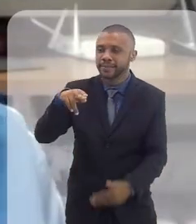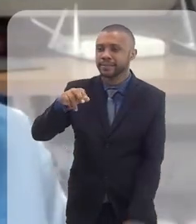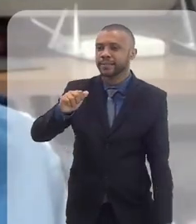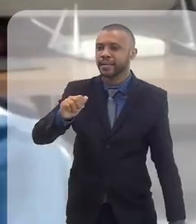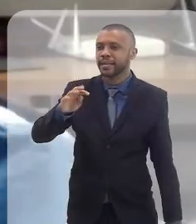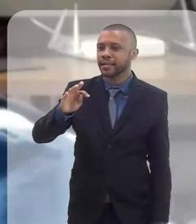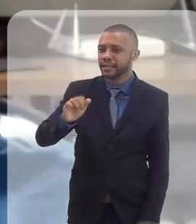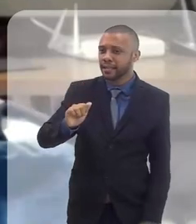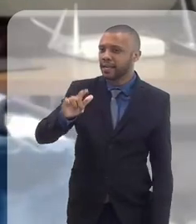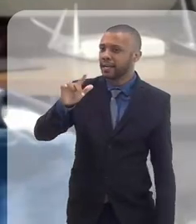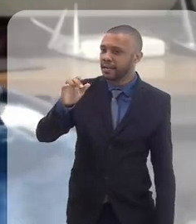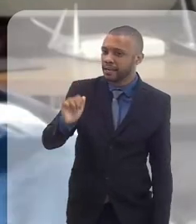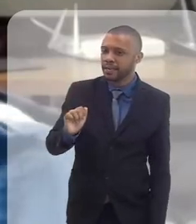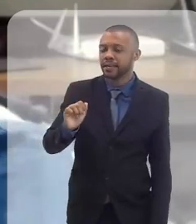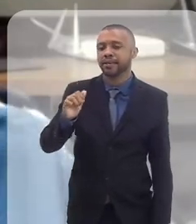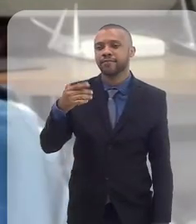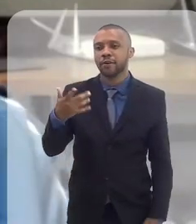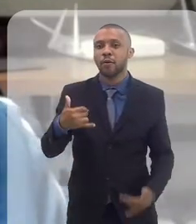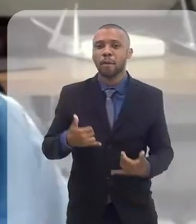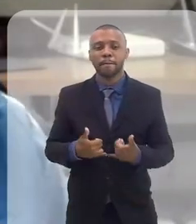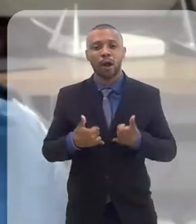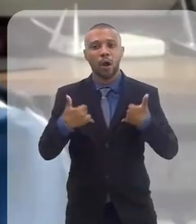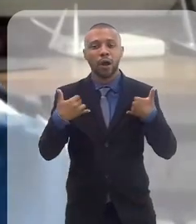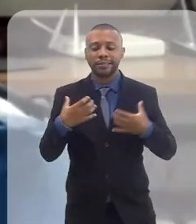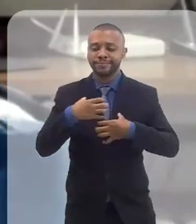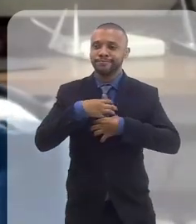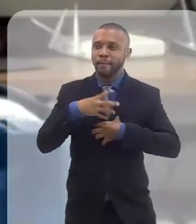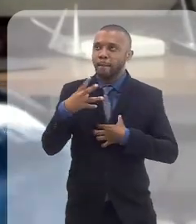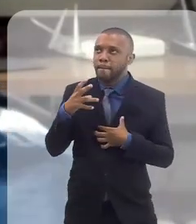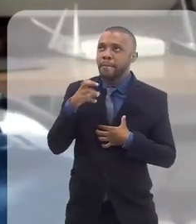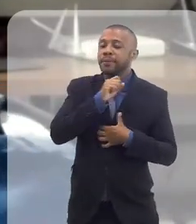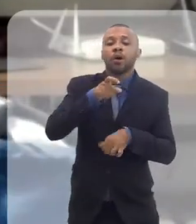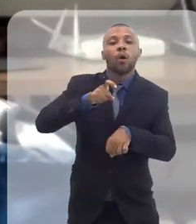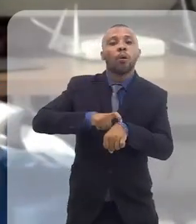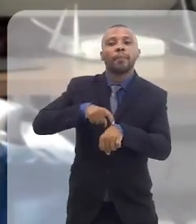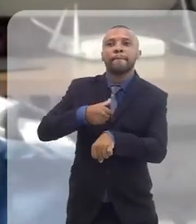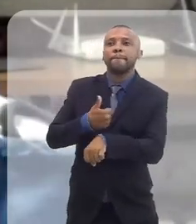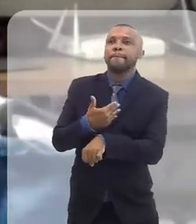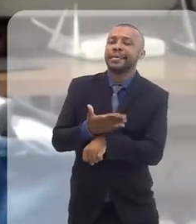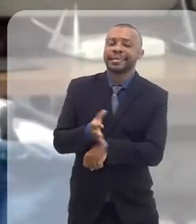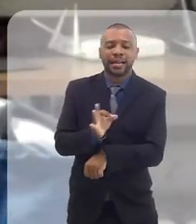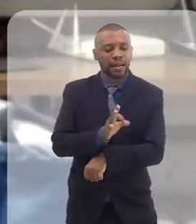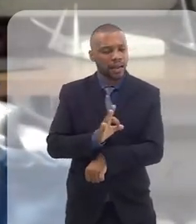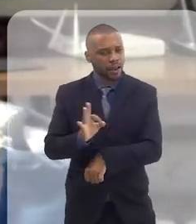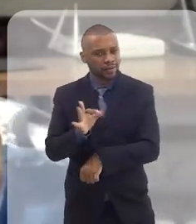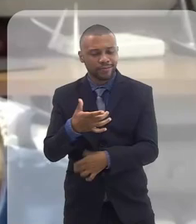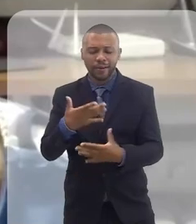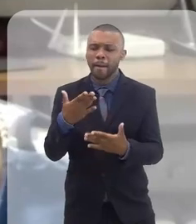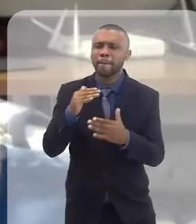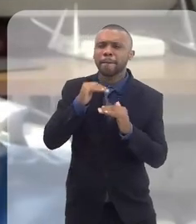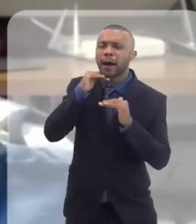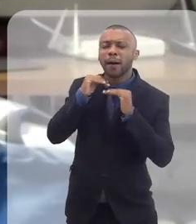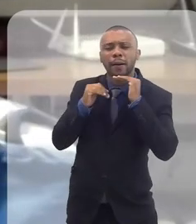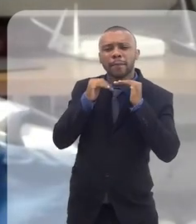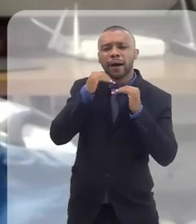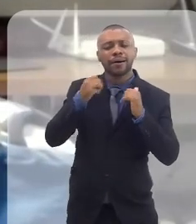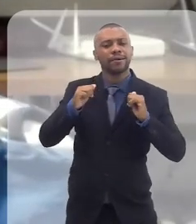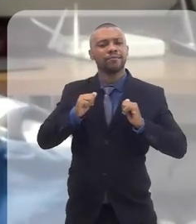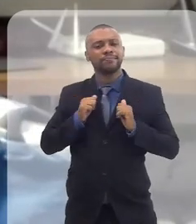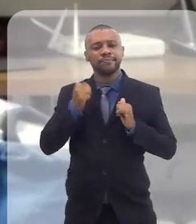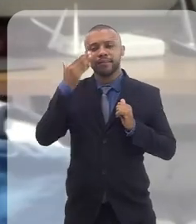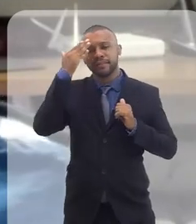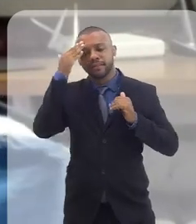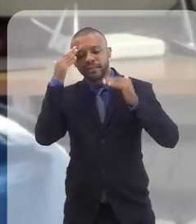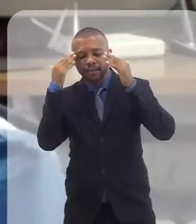Natália, muito obrigada. Para mim foi uma honra, nem senti o tempo passar. Papo extremamente